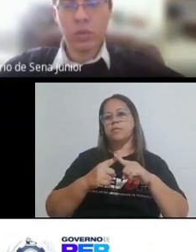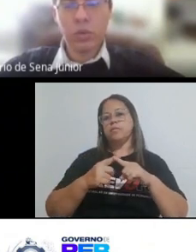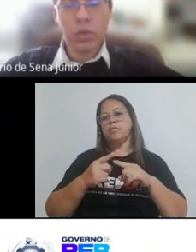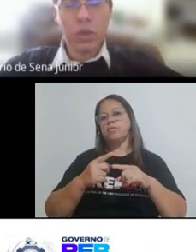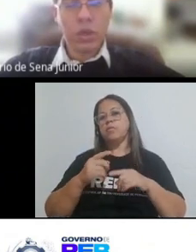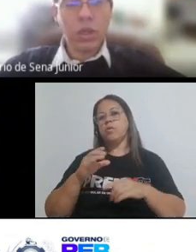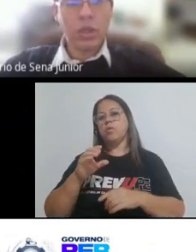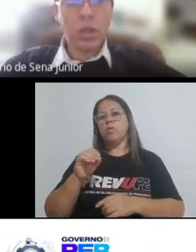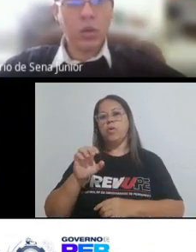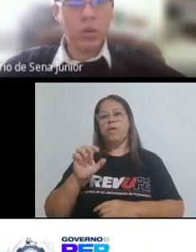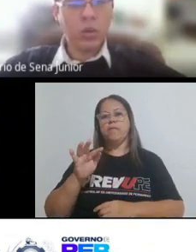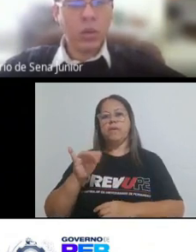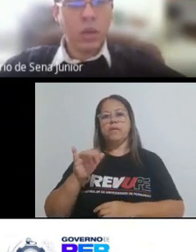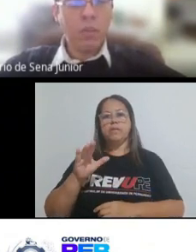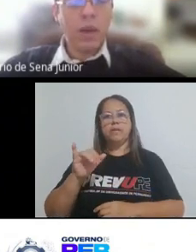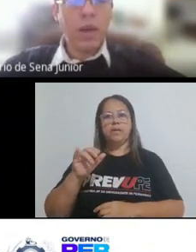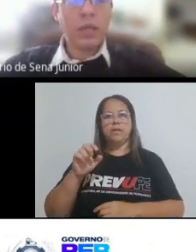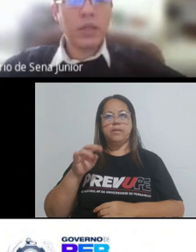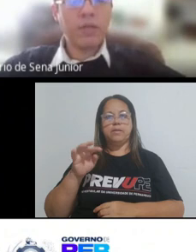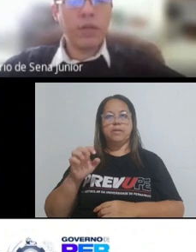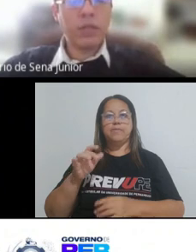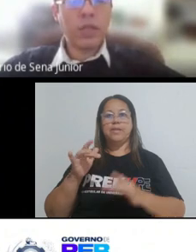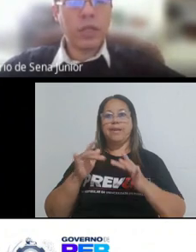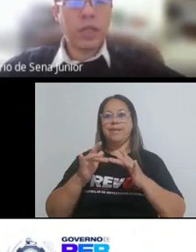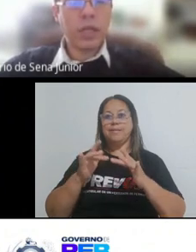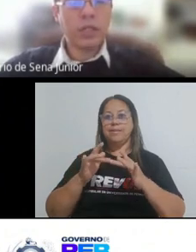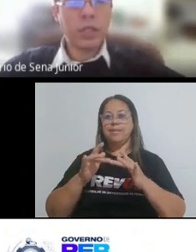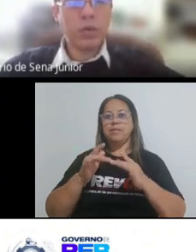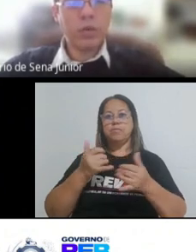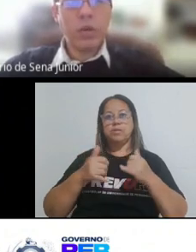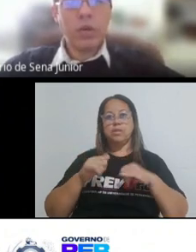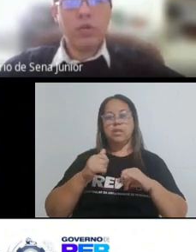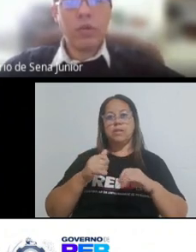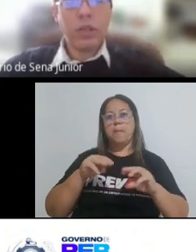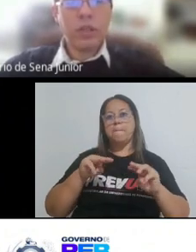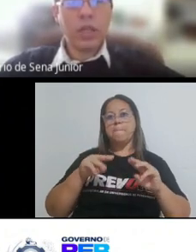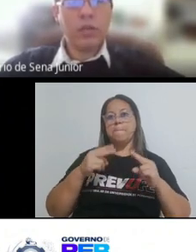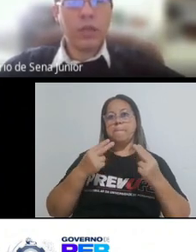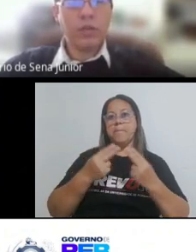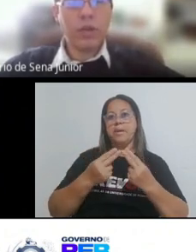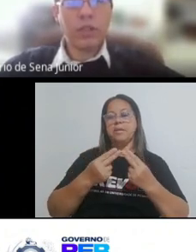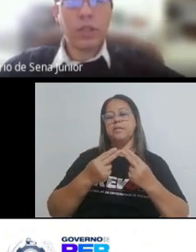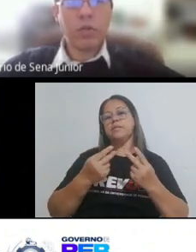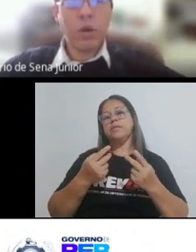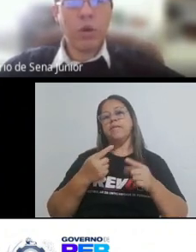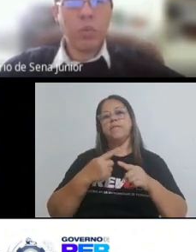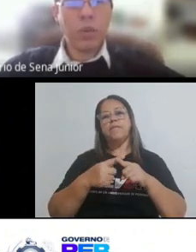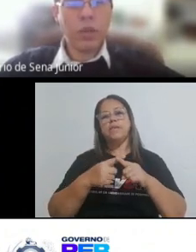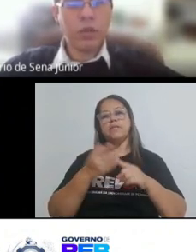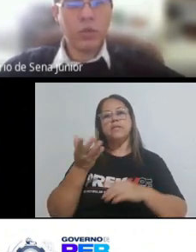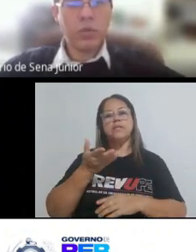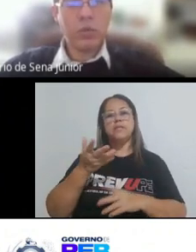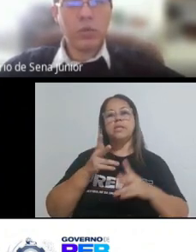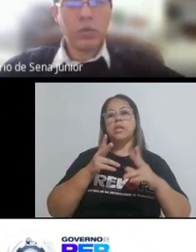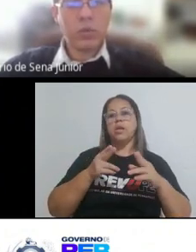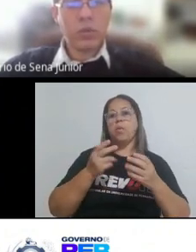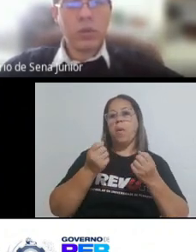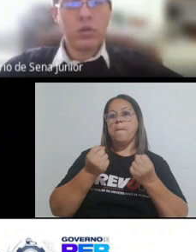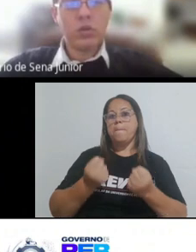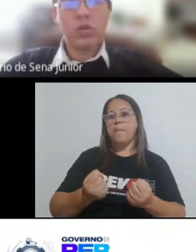então, massa vezes a aceleração vai ser igual ao peso